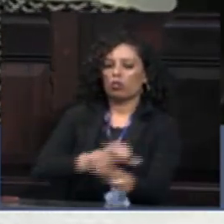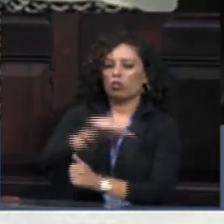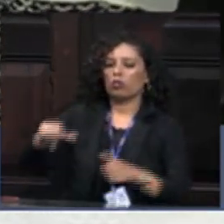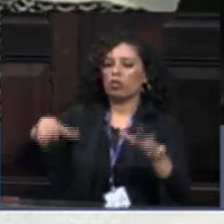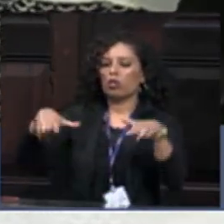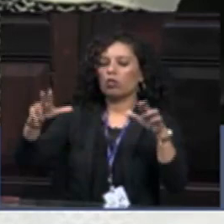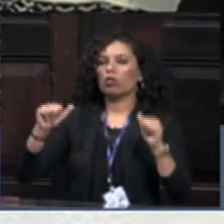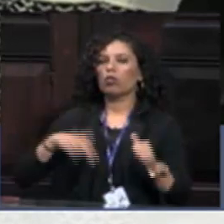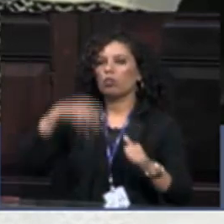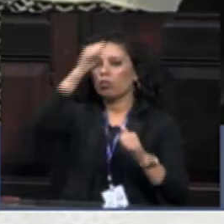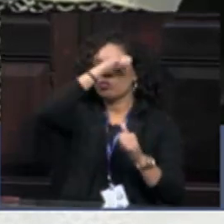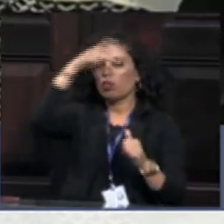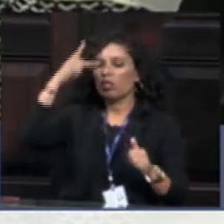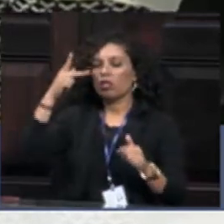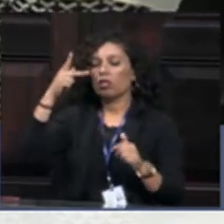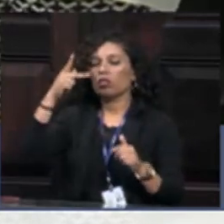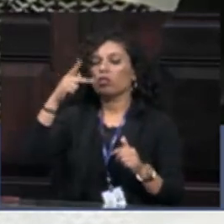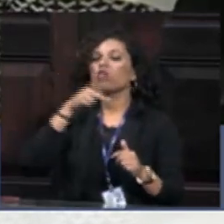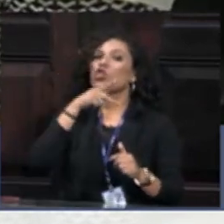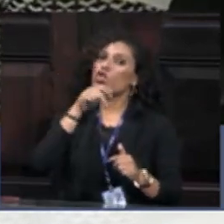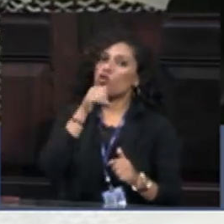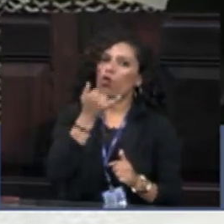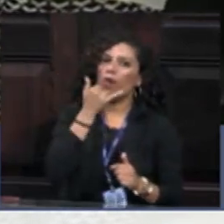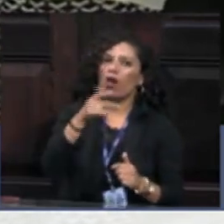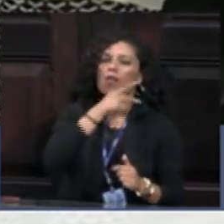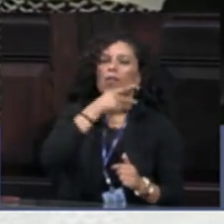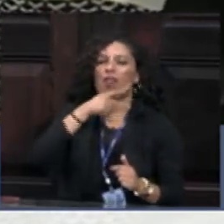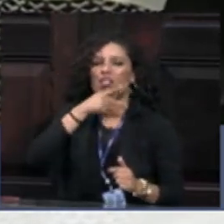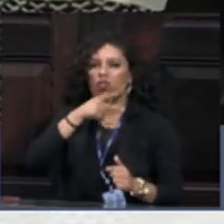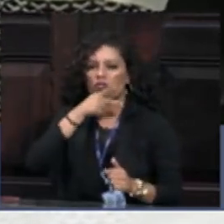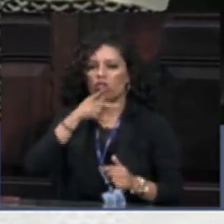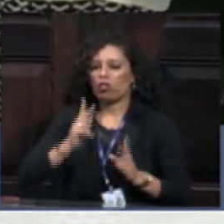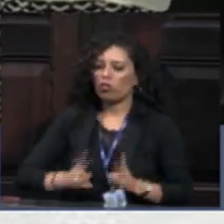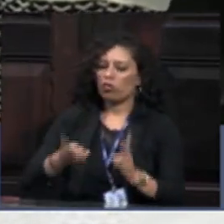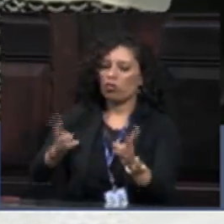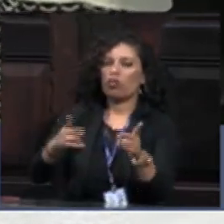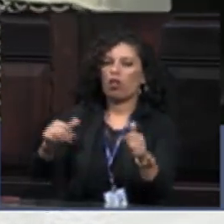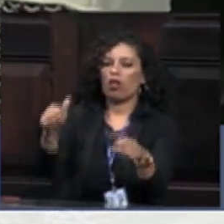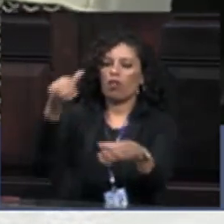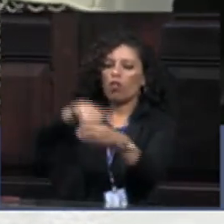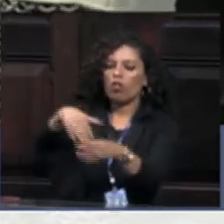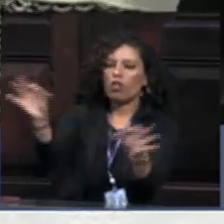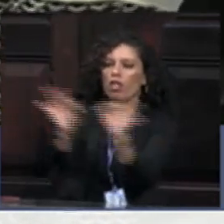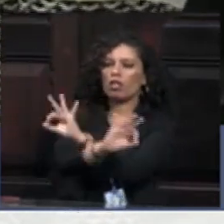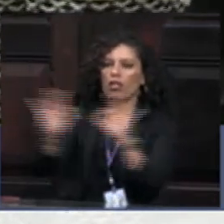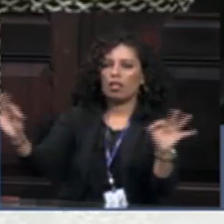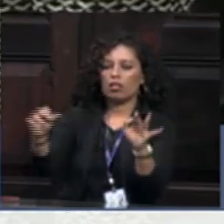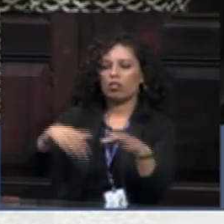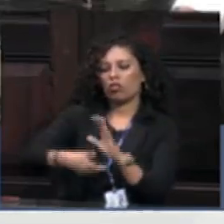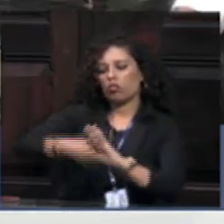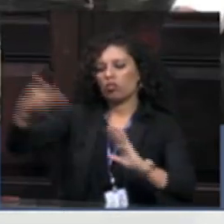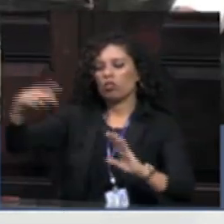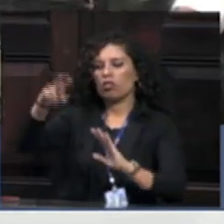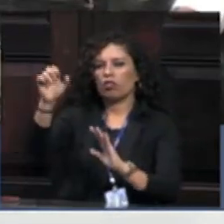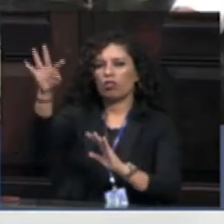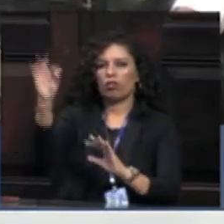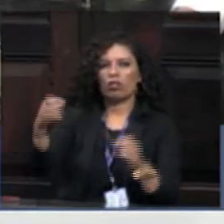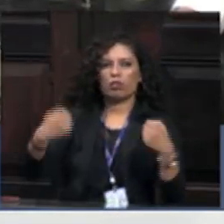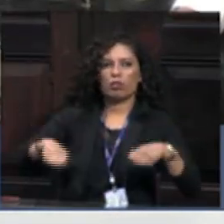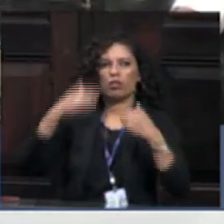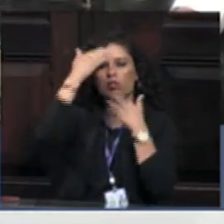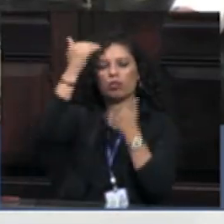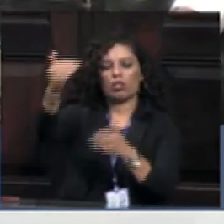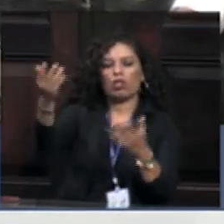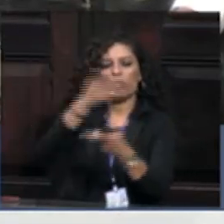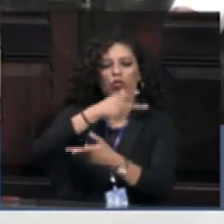obstrução até que se chegue a um acordo e a gente possa derrubar os vetos. Muito obrigado.